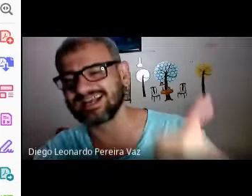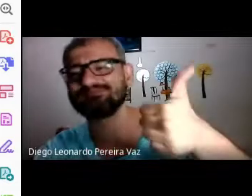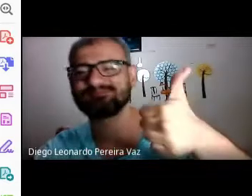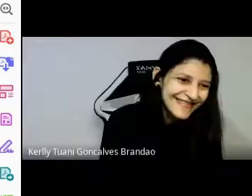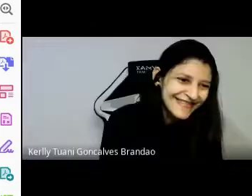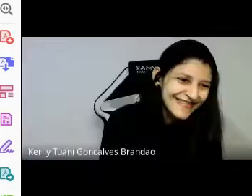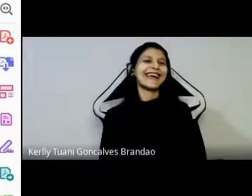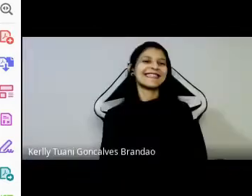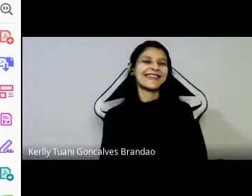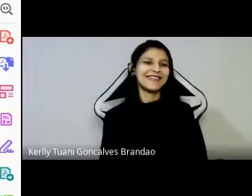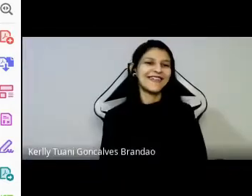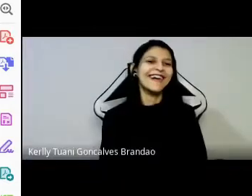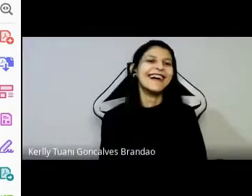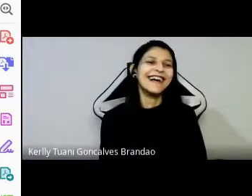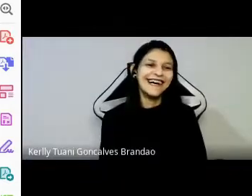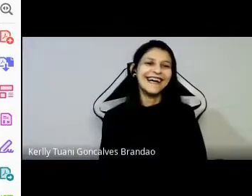Entra. André